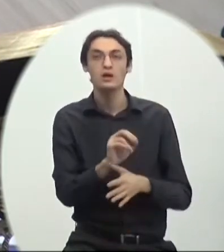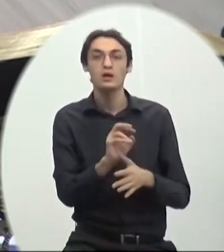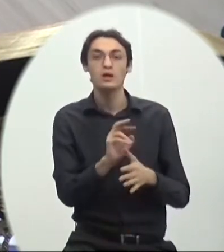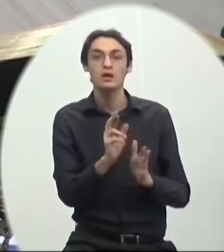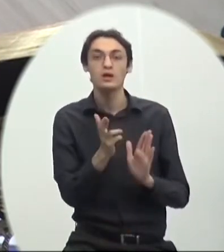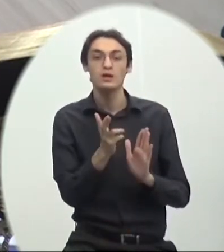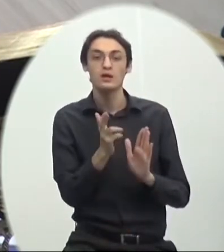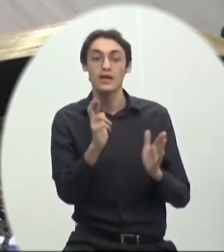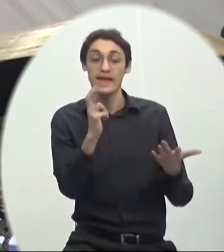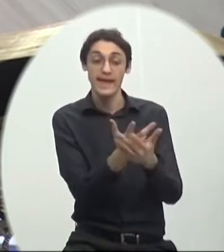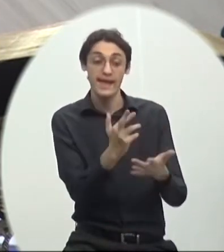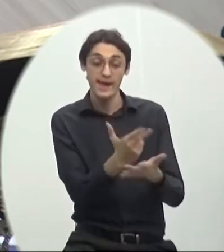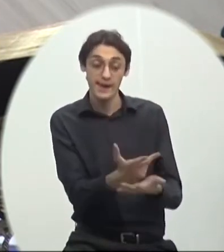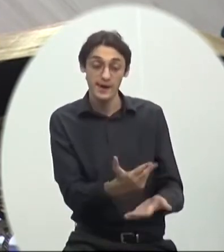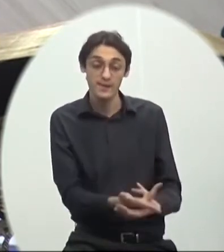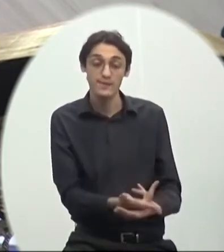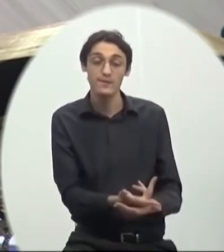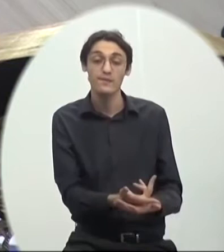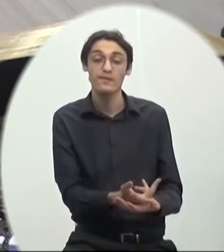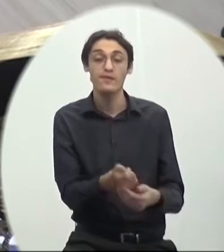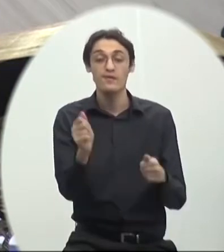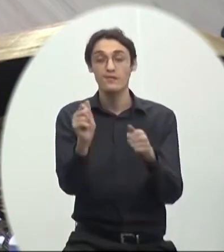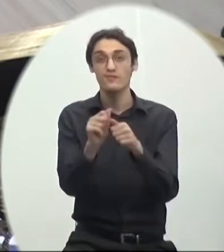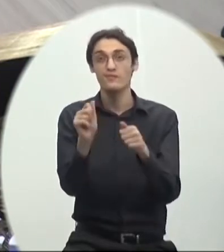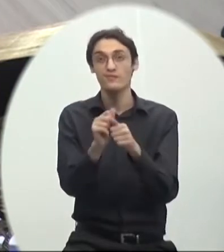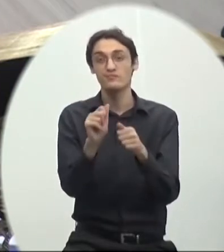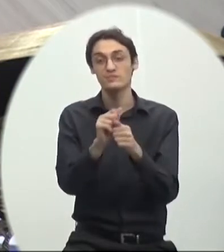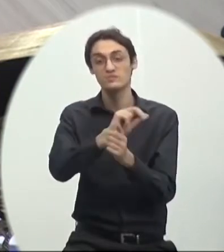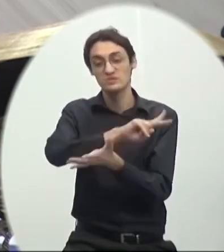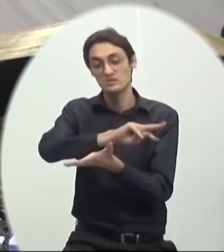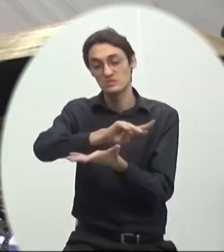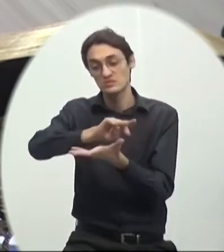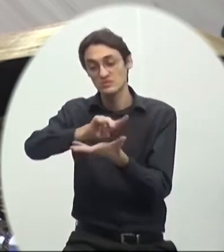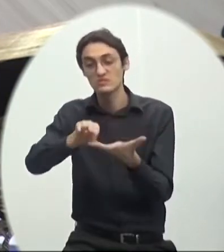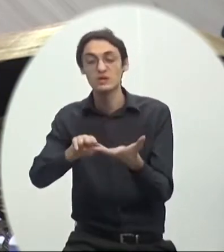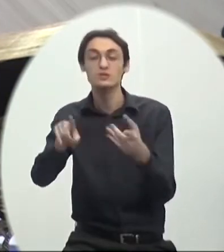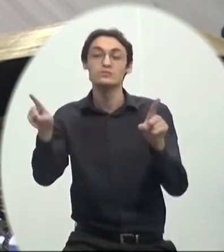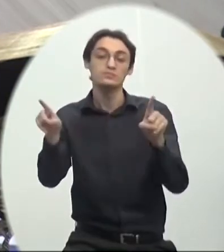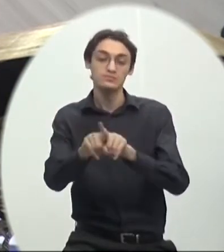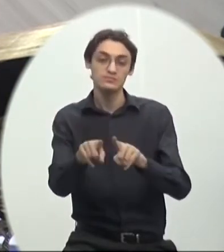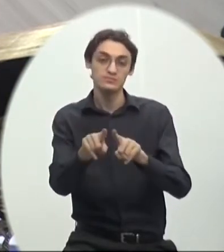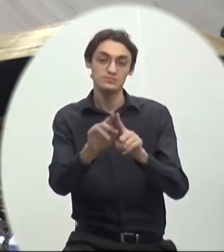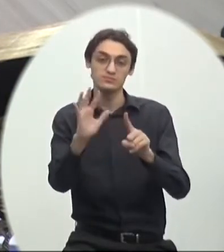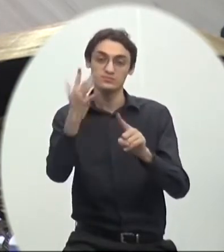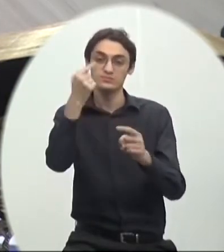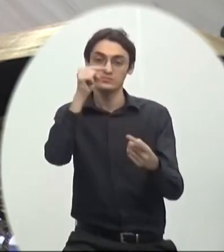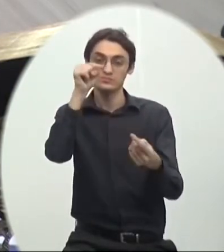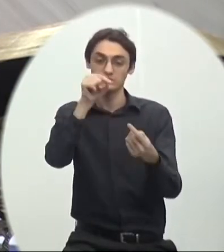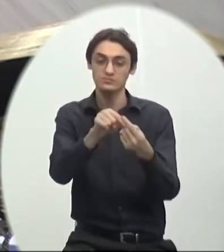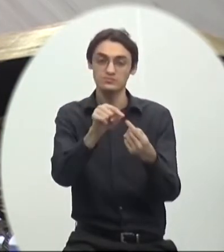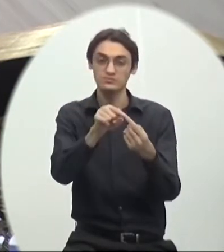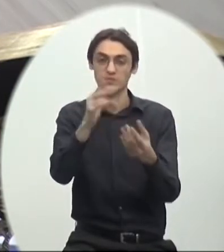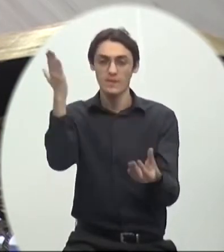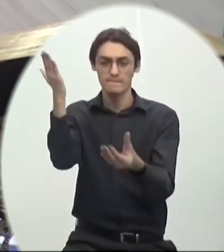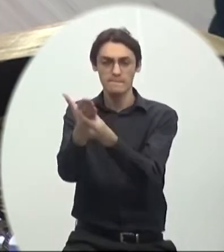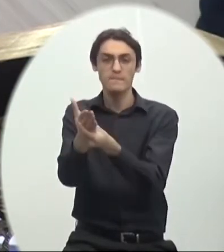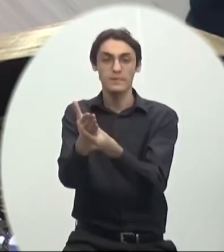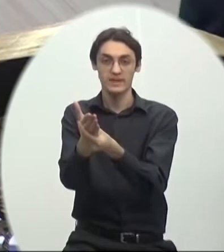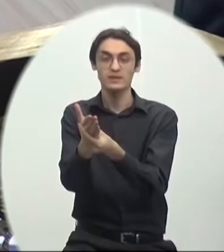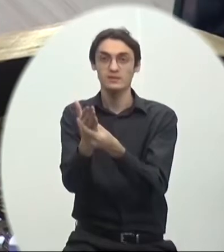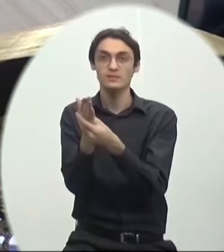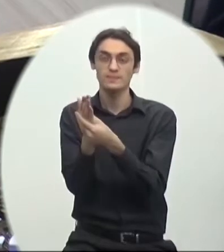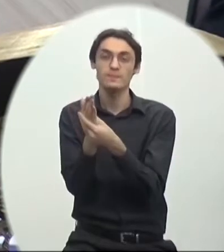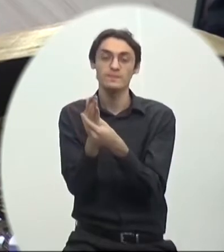irregularidades no tocante aos atos e fatos que também culminaram em ação penal que